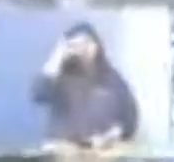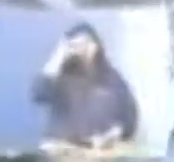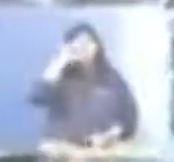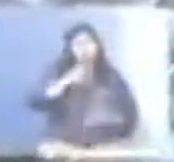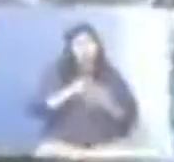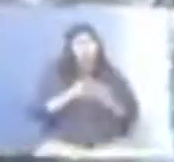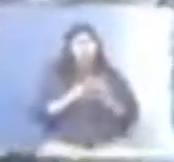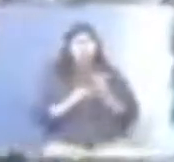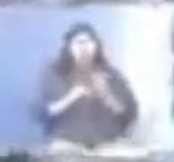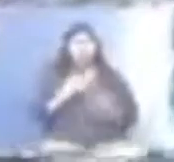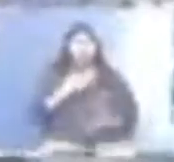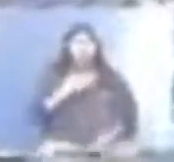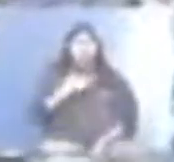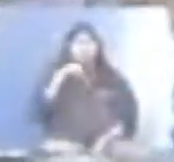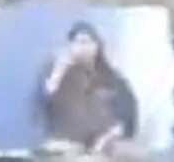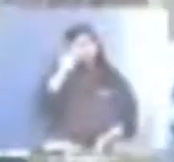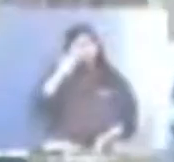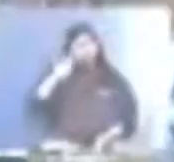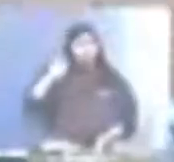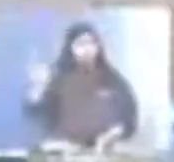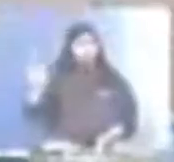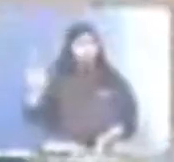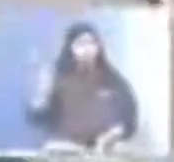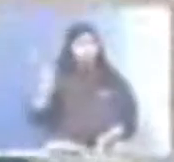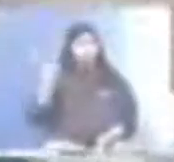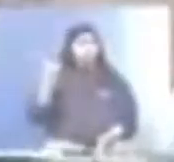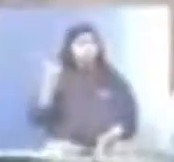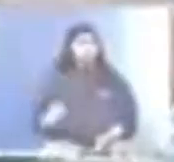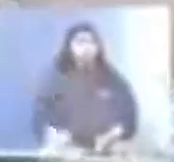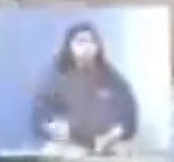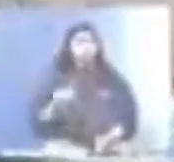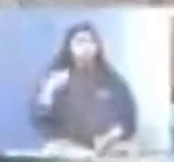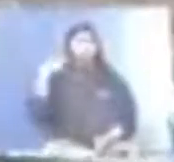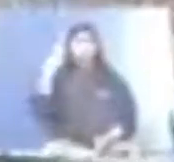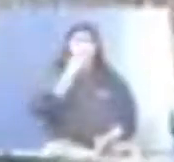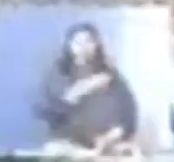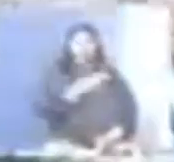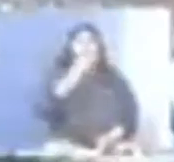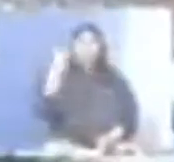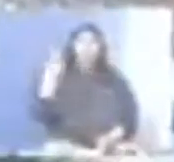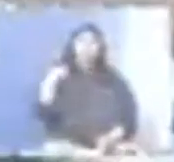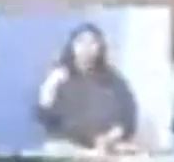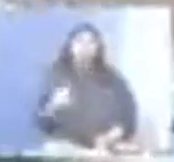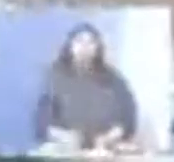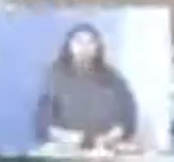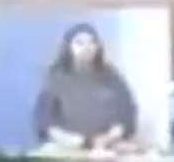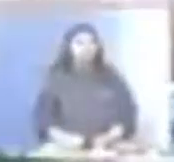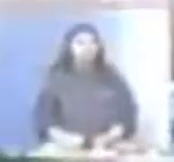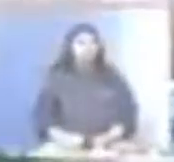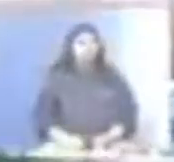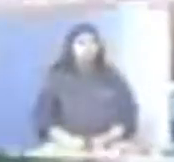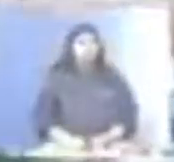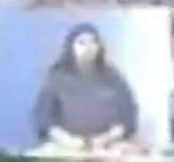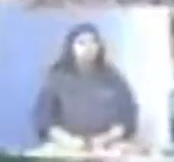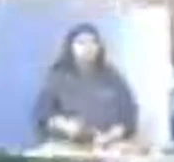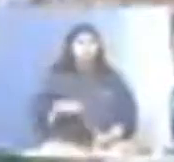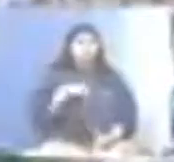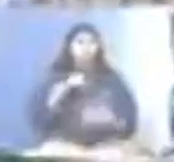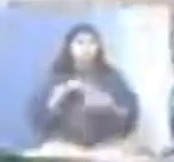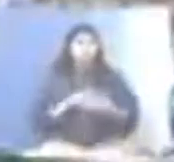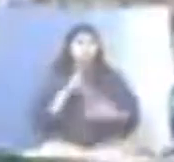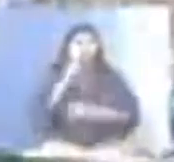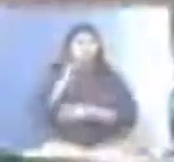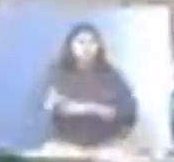rainha, minha senhora, oi, Maria de Nazaré. A senhora tem o poder de Deus.